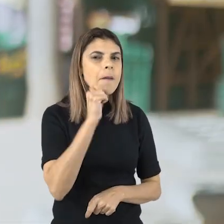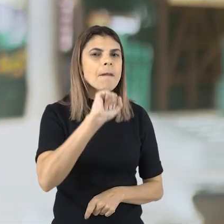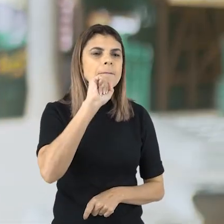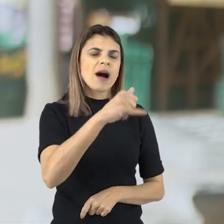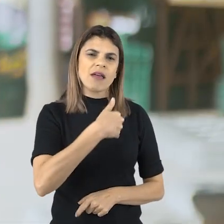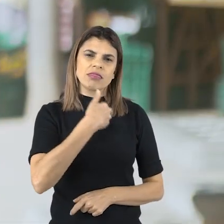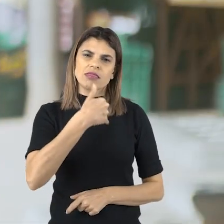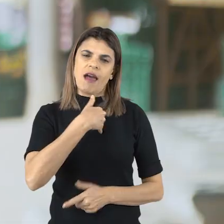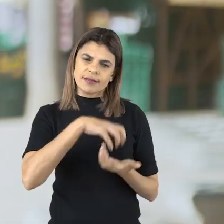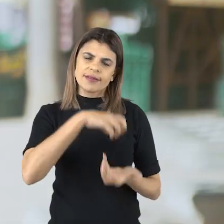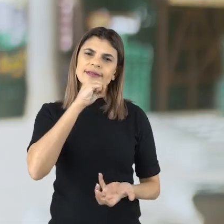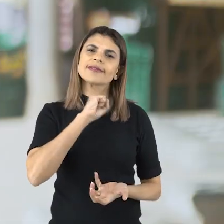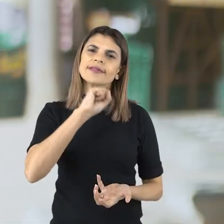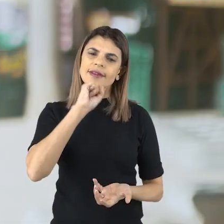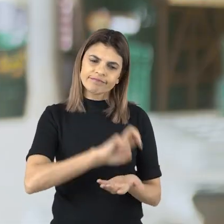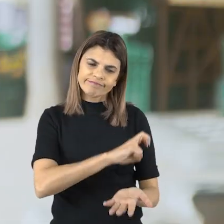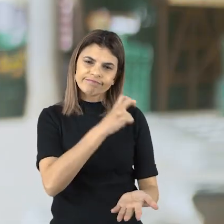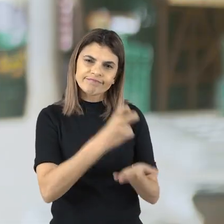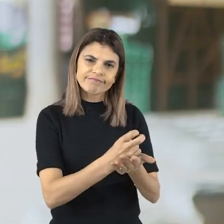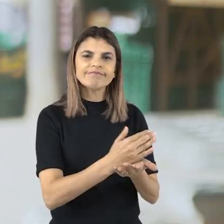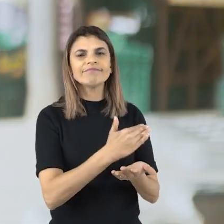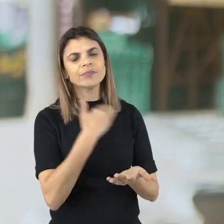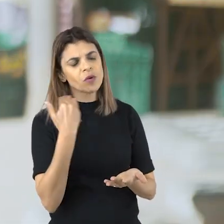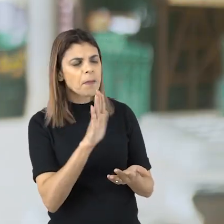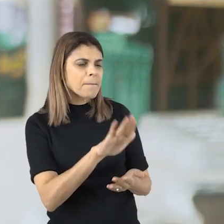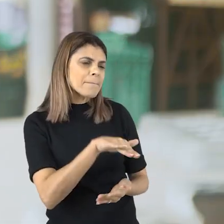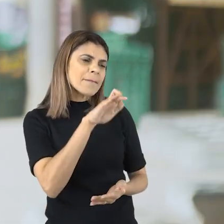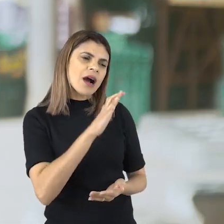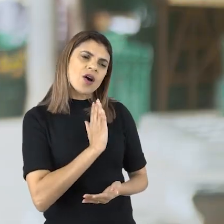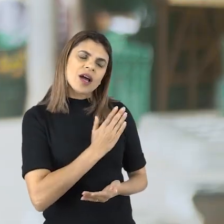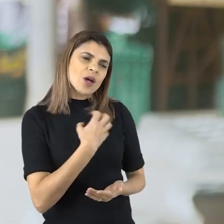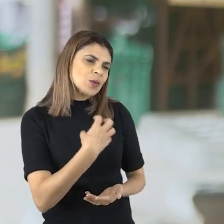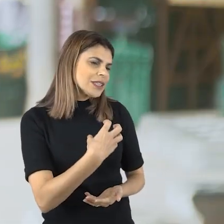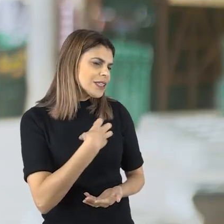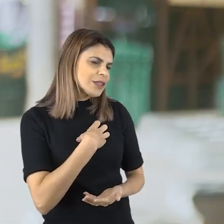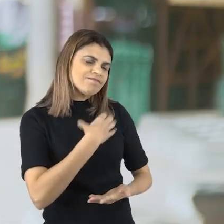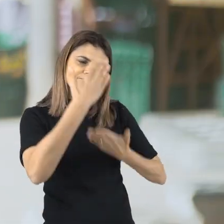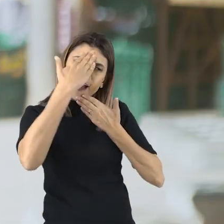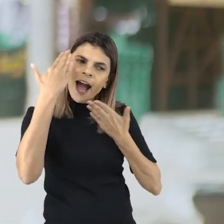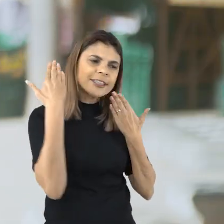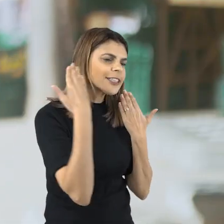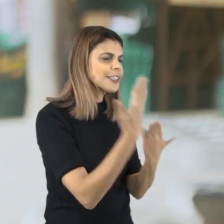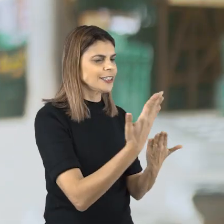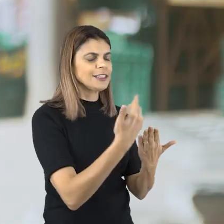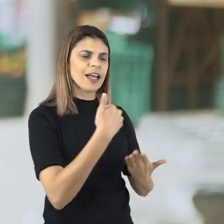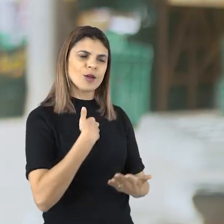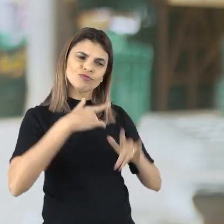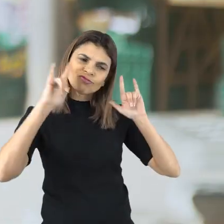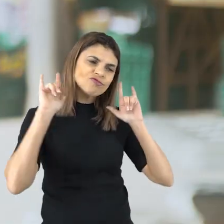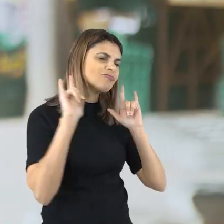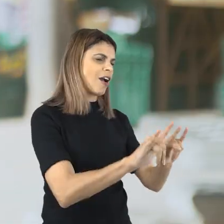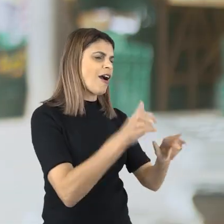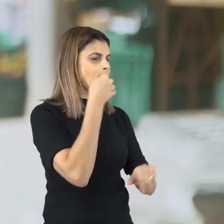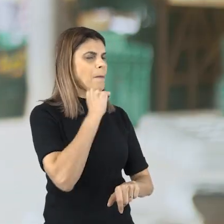mãezinha nos últimos dias de vida dela e dizer assim: minha mãezinha do meu coração, eu me sinto lisonjeado em